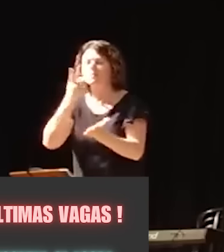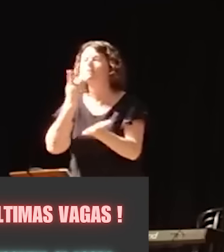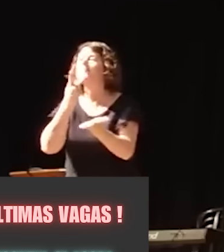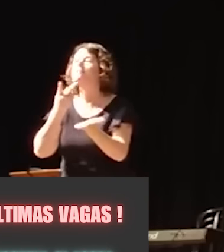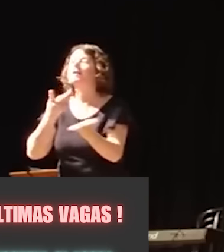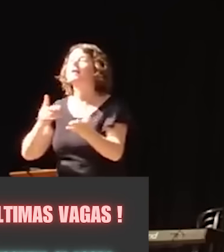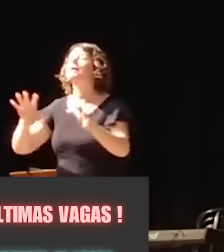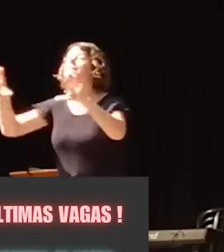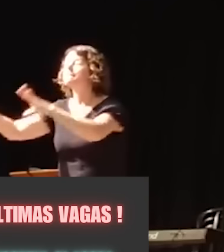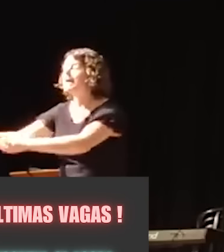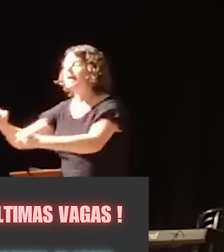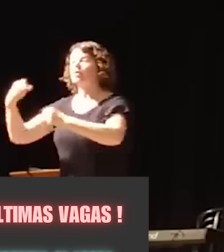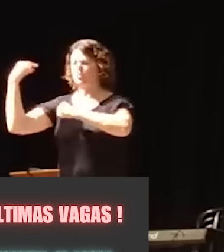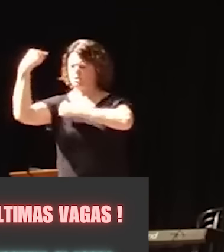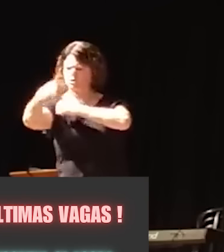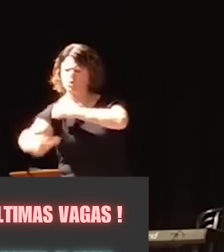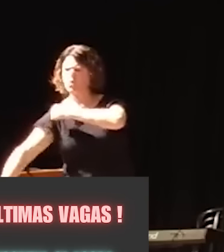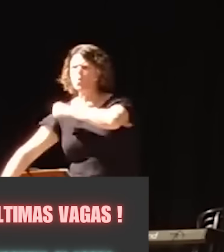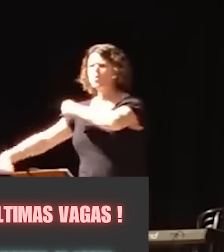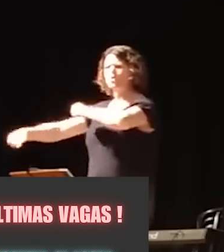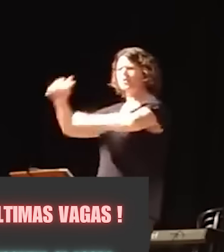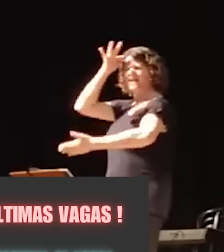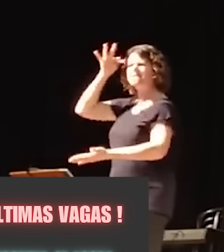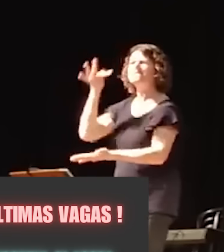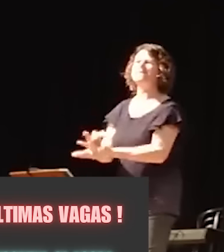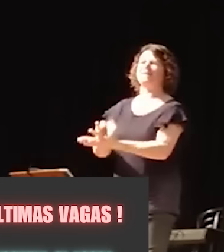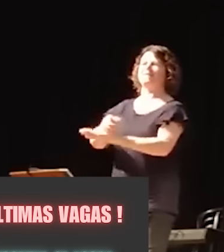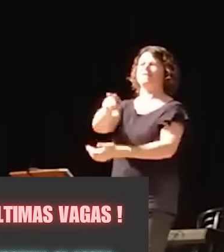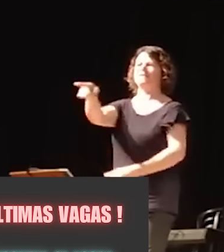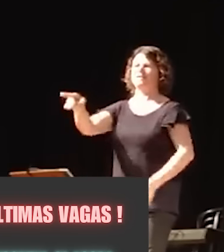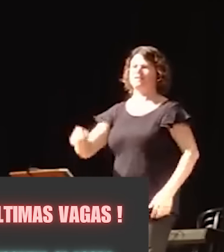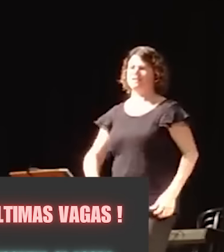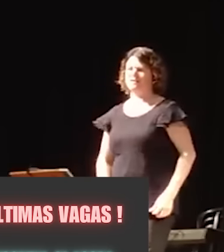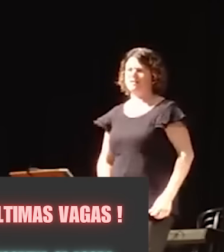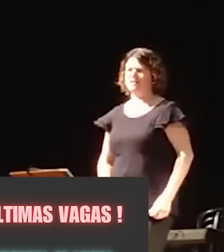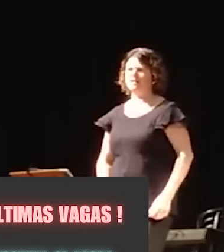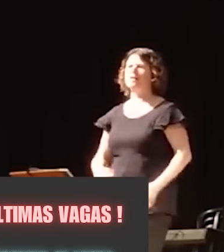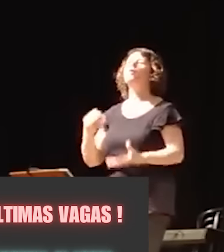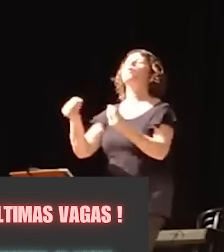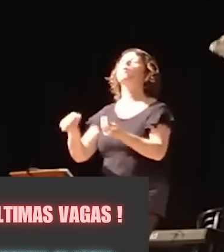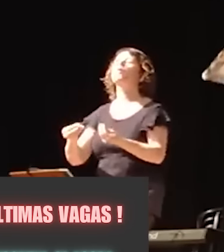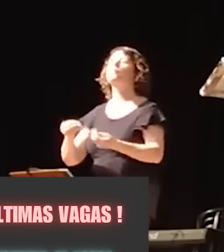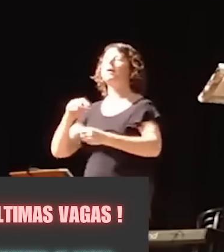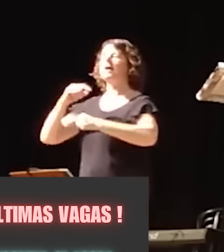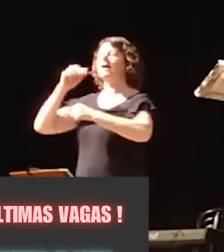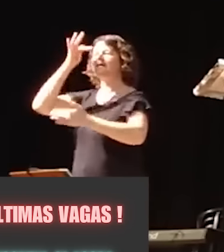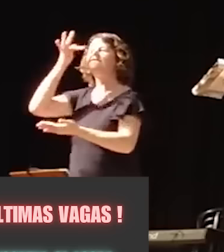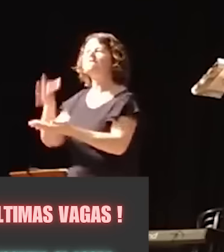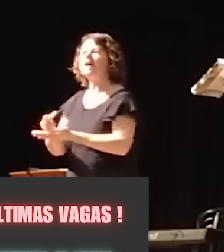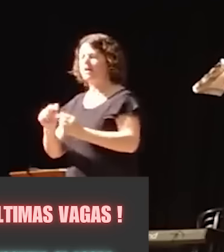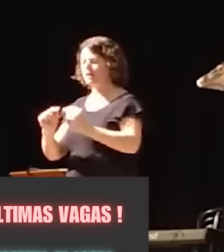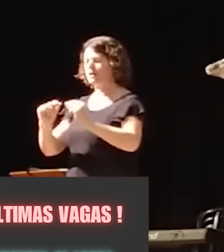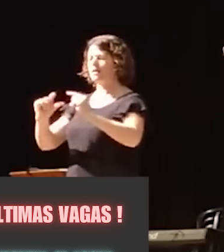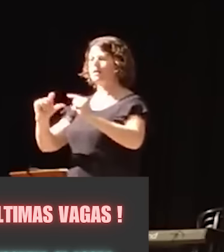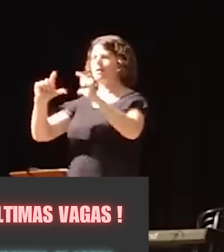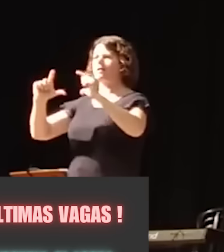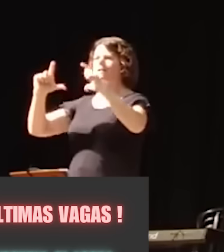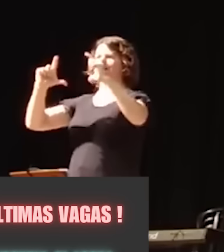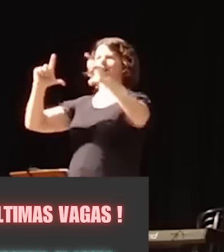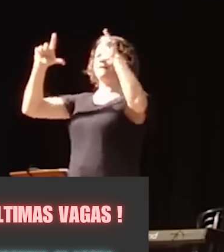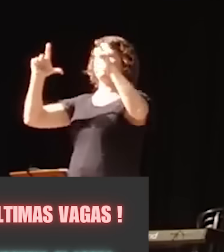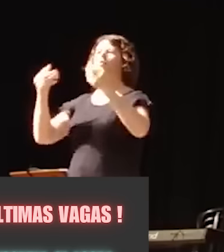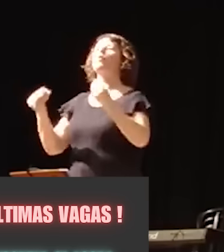fé fé a fé querido vi sabe por quê pelo ouvir ou pelo ler e